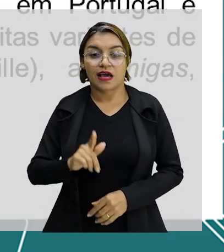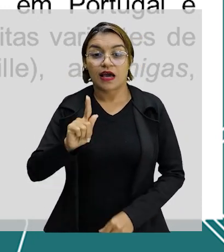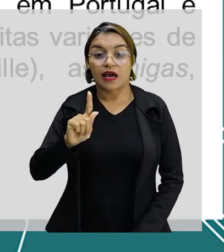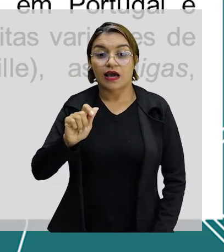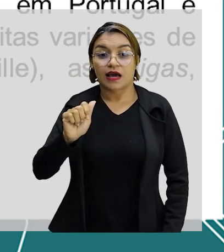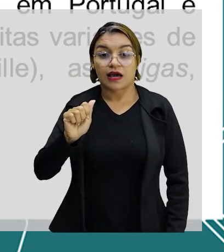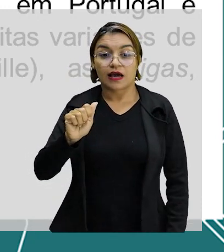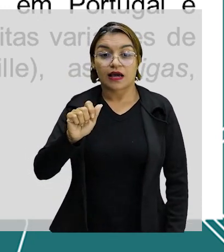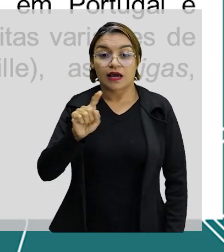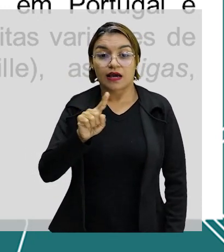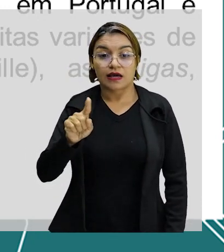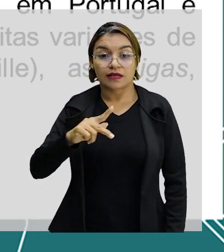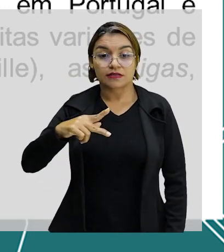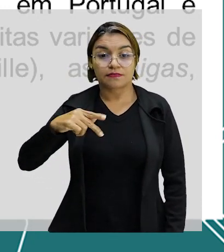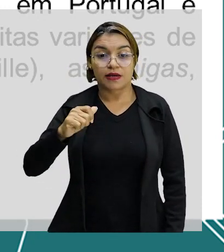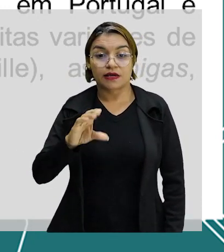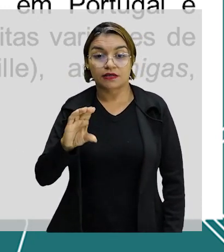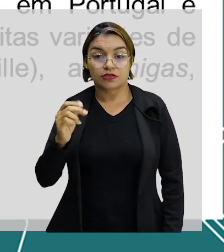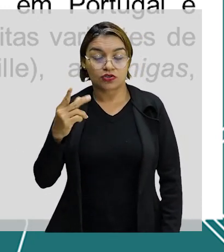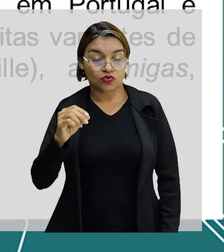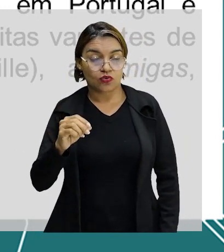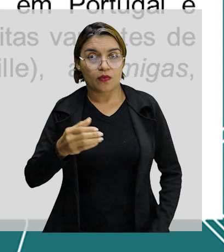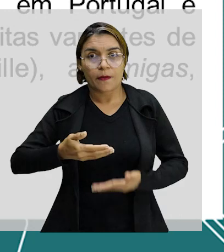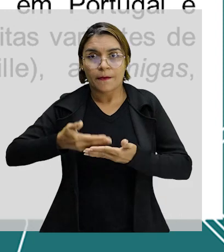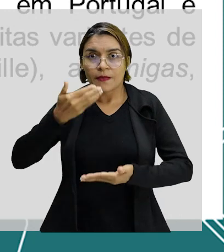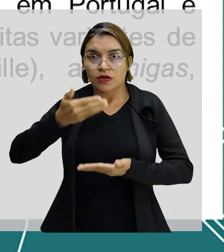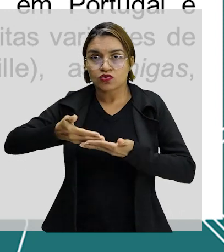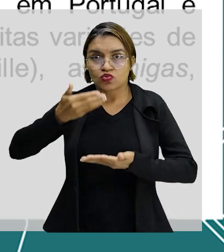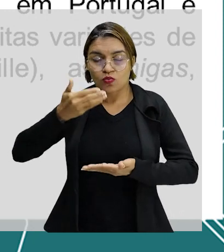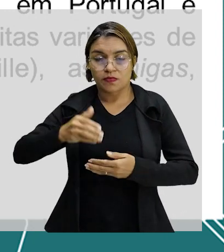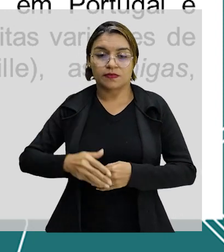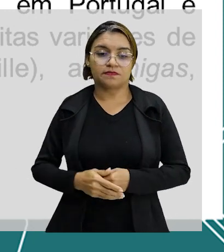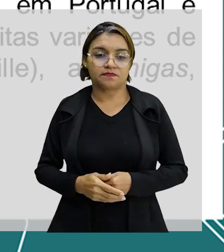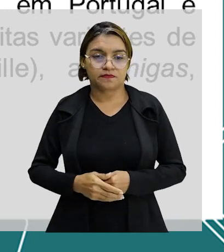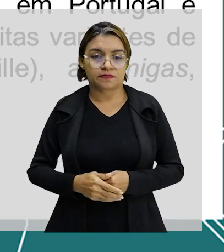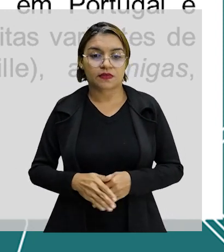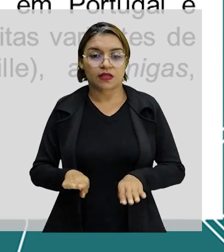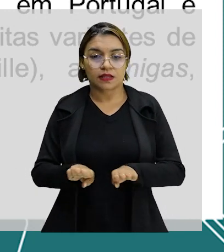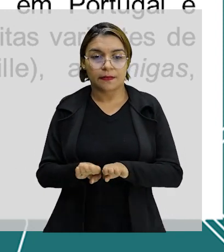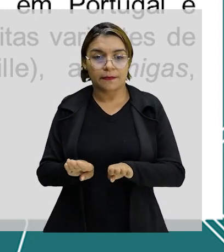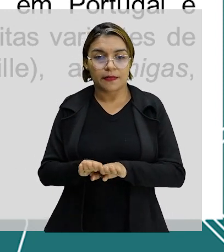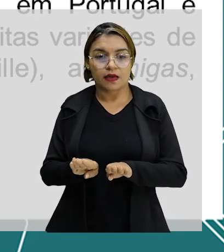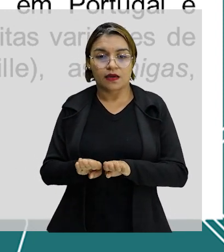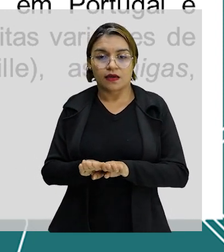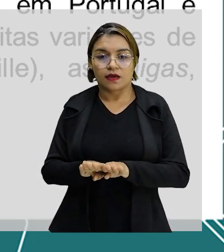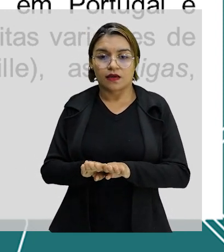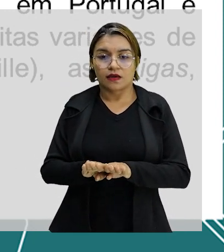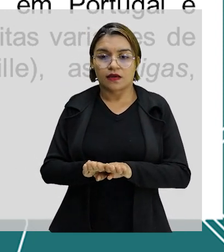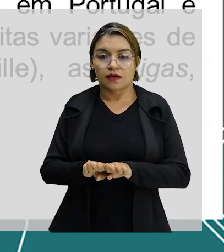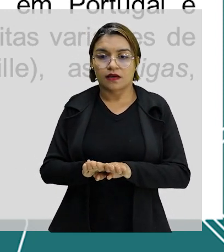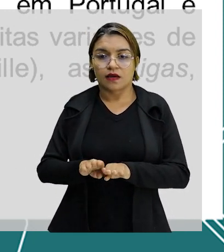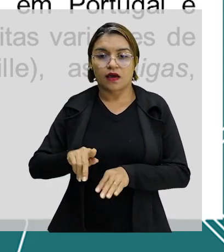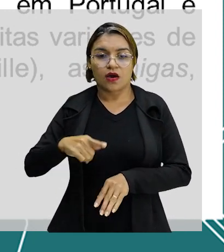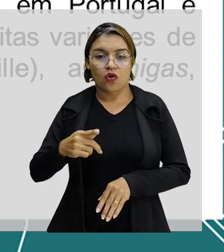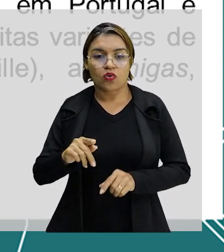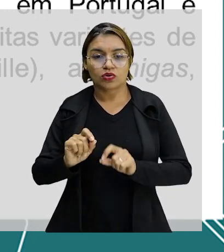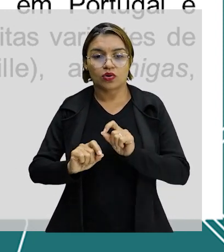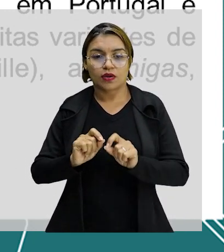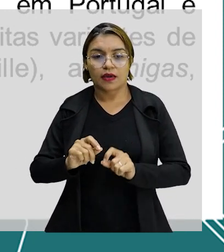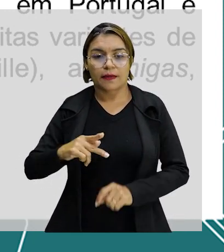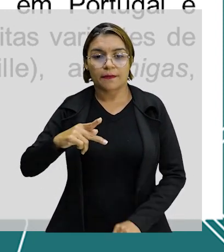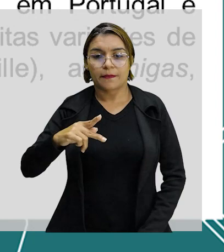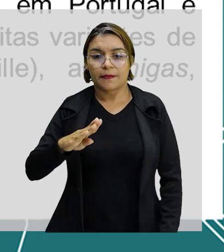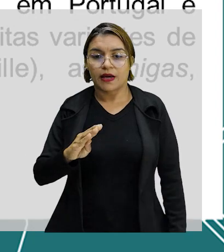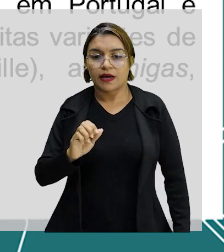gazpacho, uma sopa fria de vegetais. A paella, que nós já falamos, né, que é originária de Valência e por isso